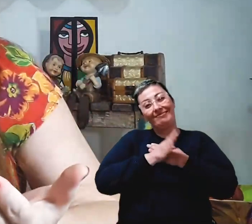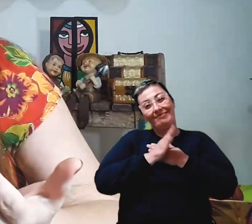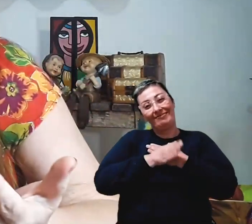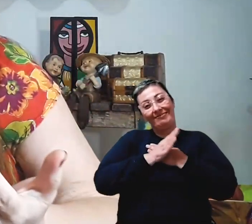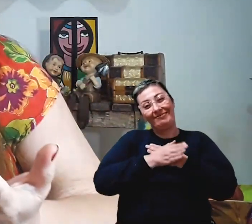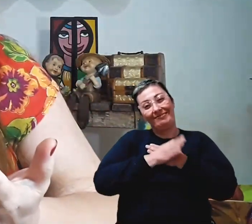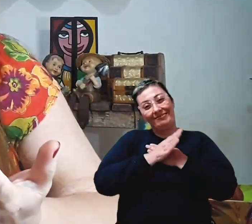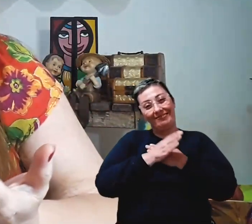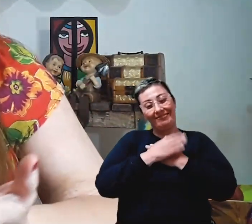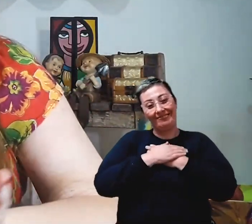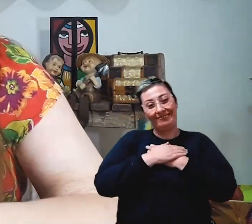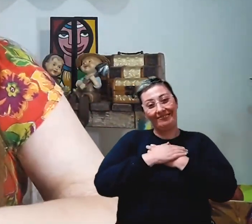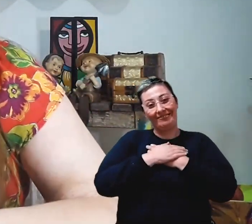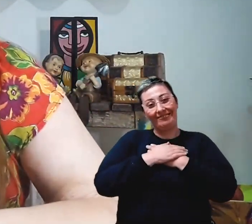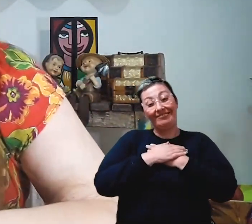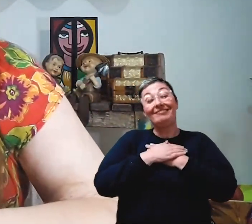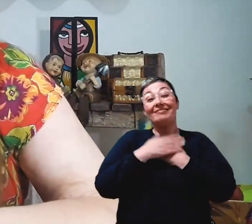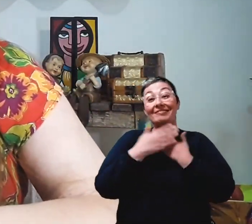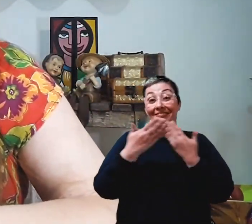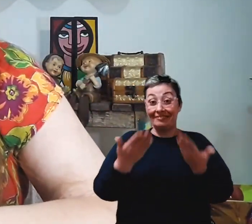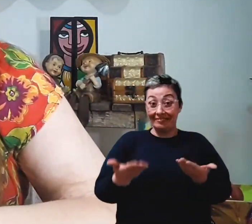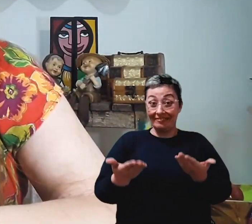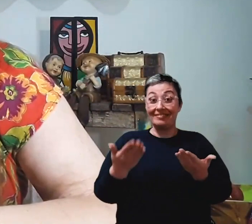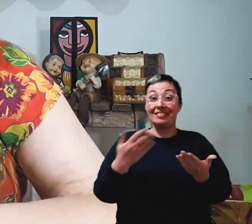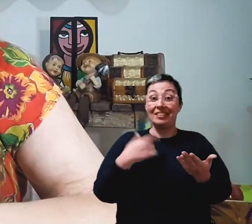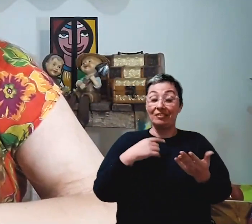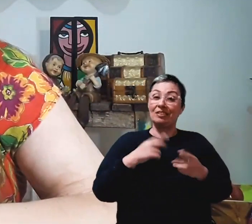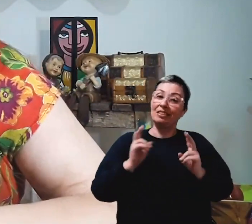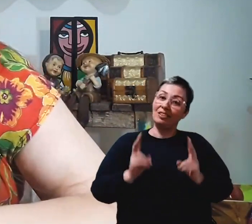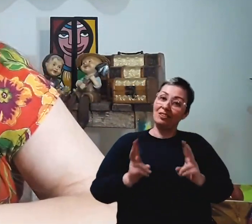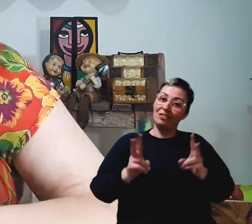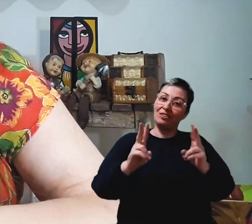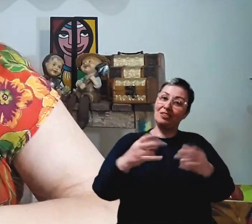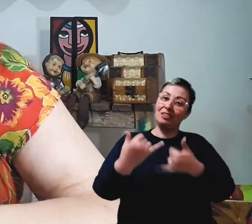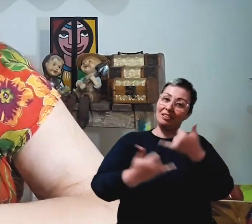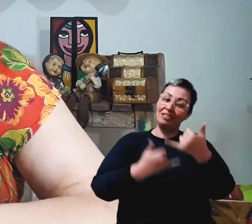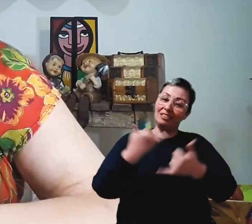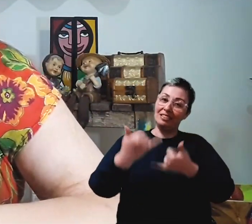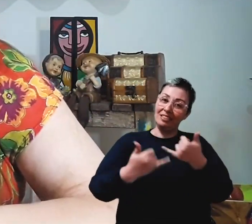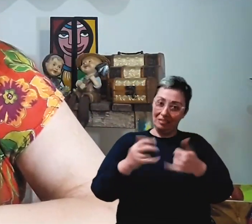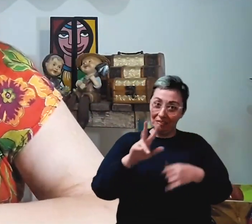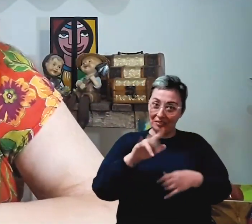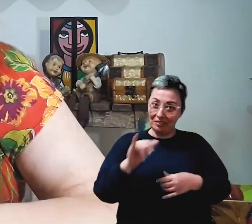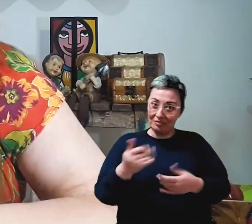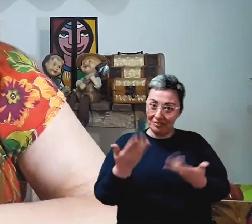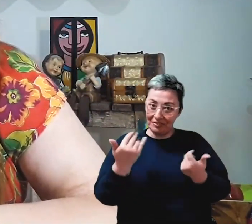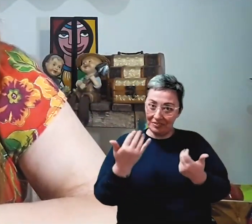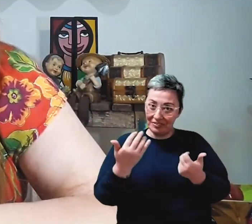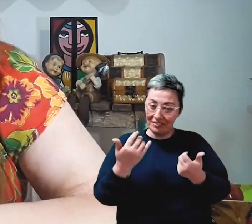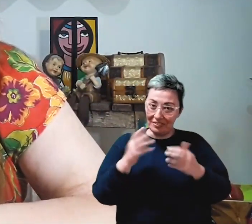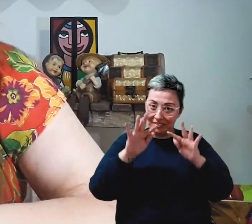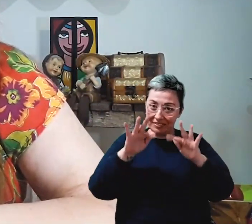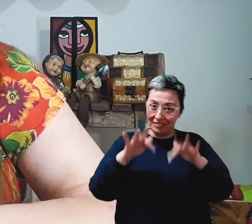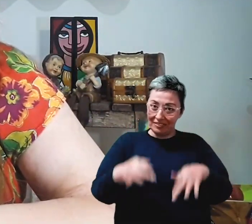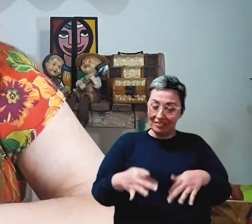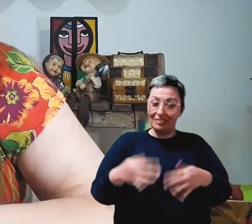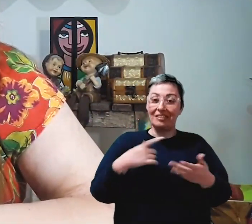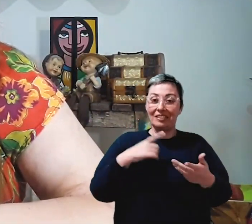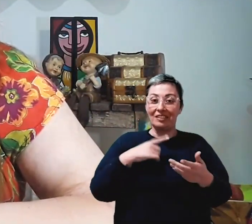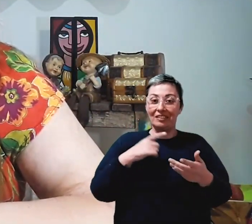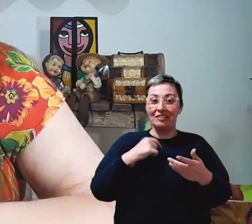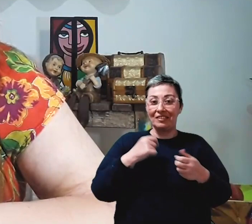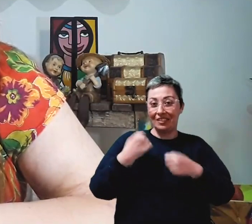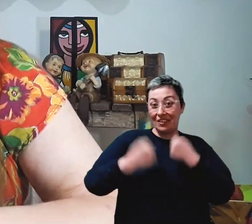E aí então vocês seguem a brincadeira. Vamos lá para a gente finalizar e vocês correrem, buscarem um limão para brincar